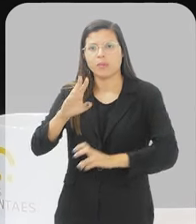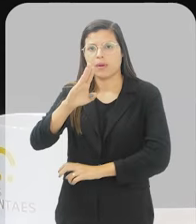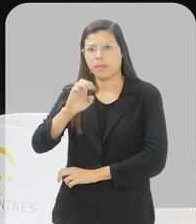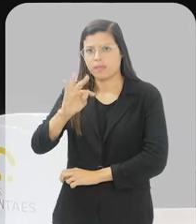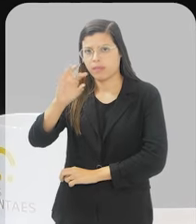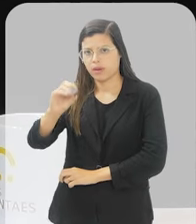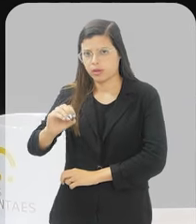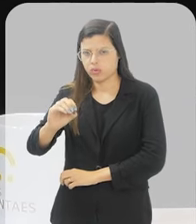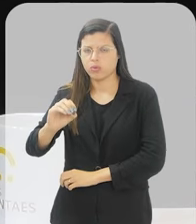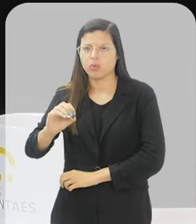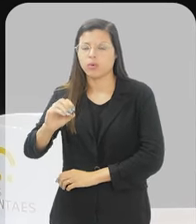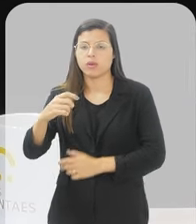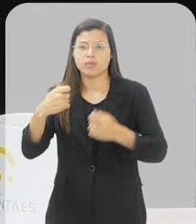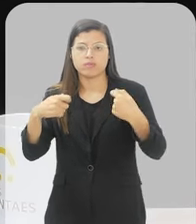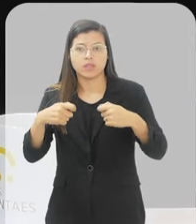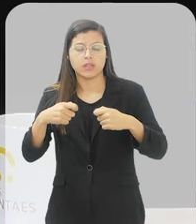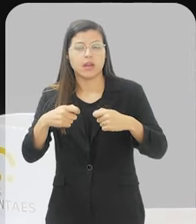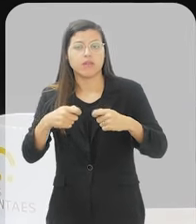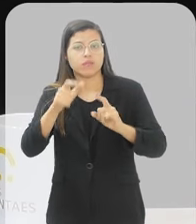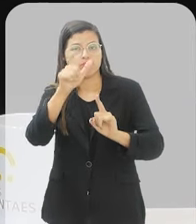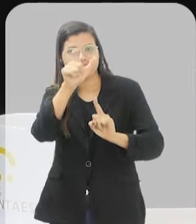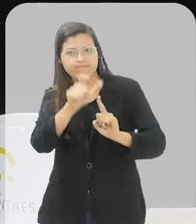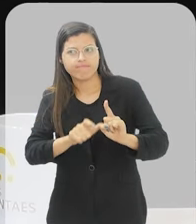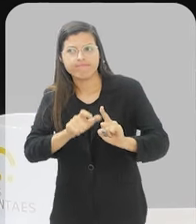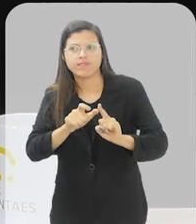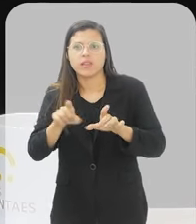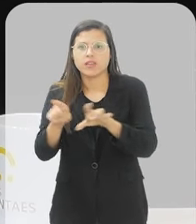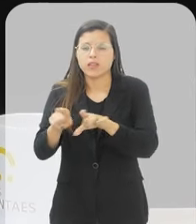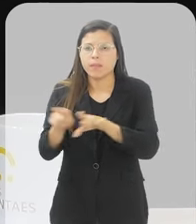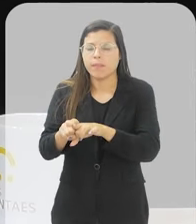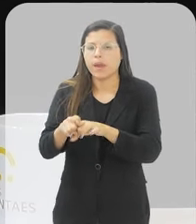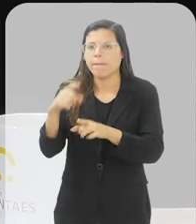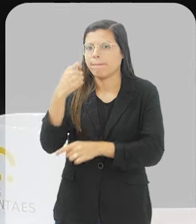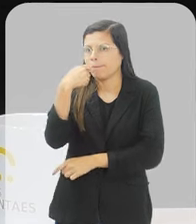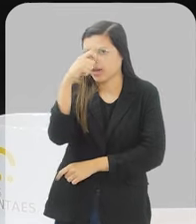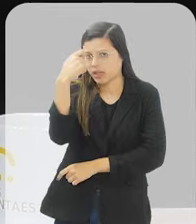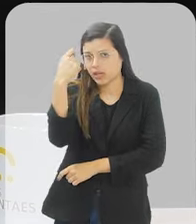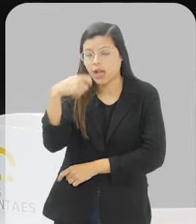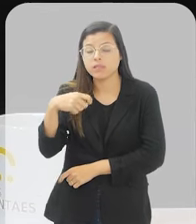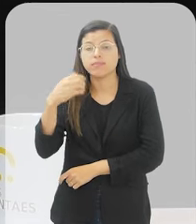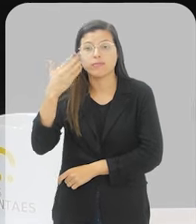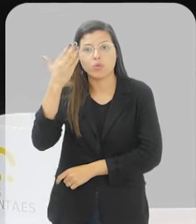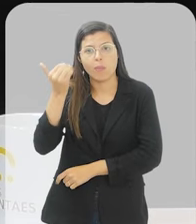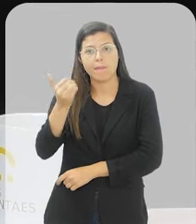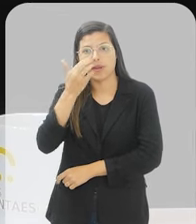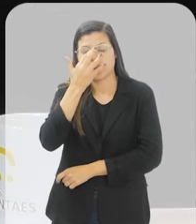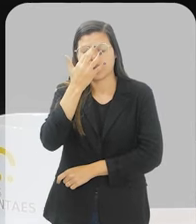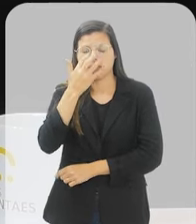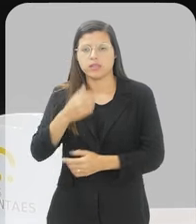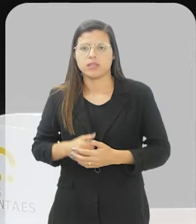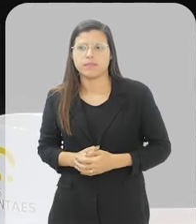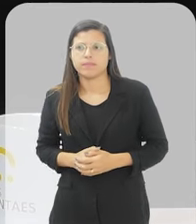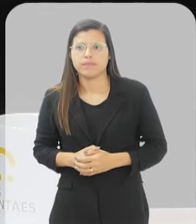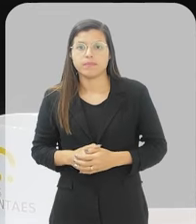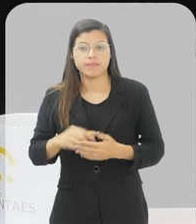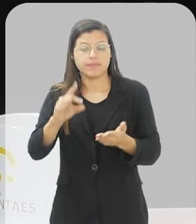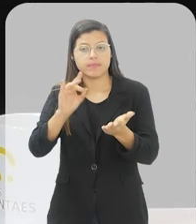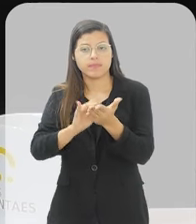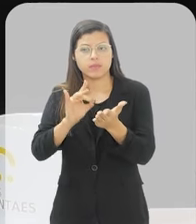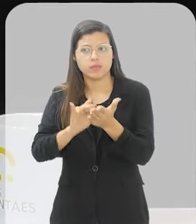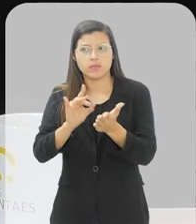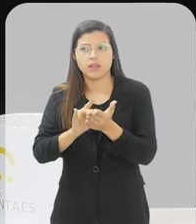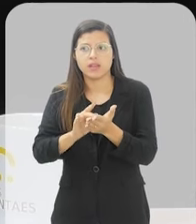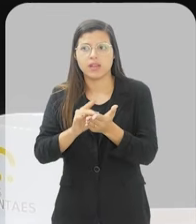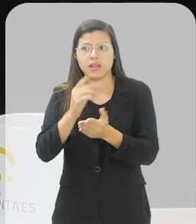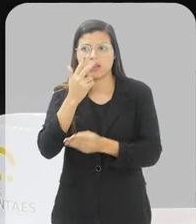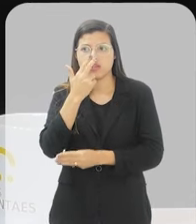Carreiro. E aí ele precisava de um personagem que também fosse maquiador para poder fazer a maquiagem, que na verdade